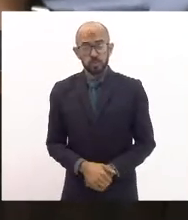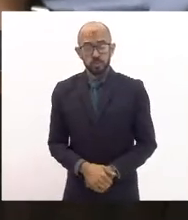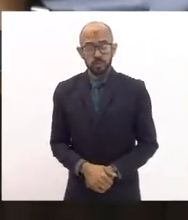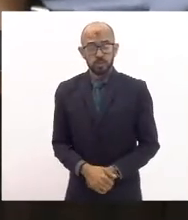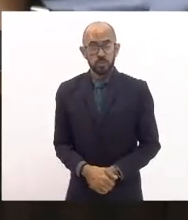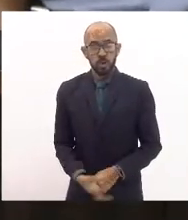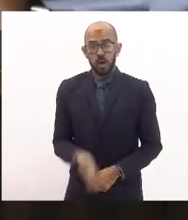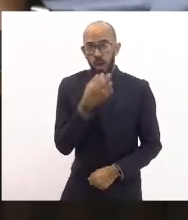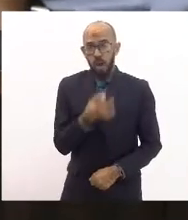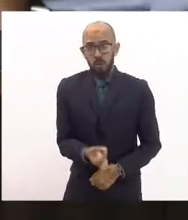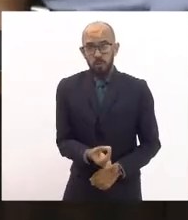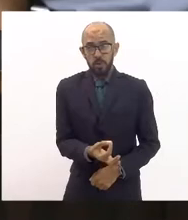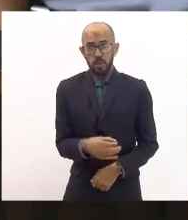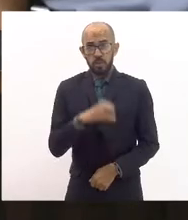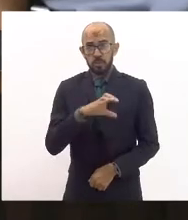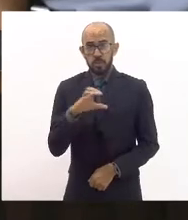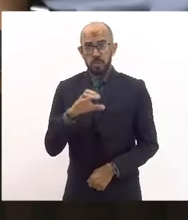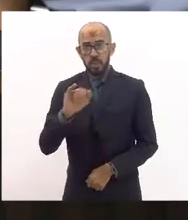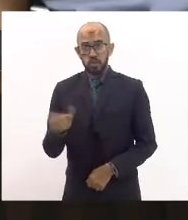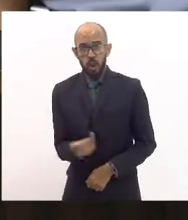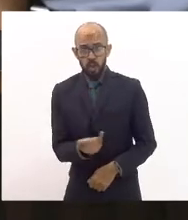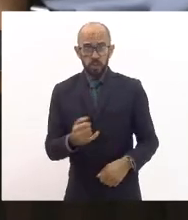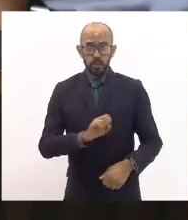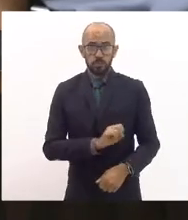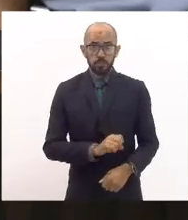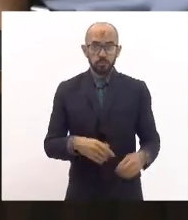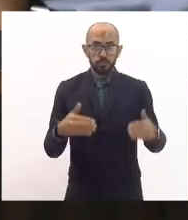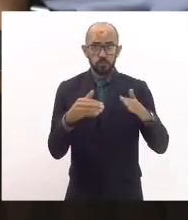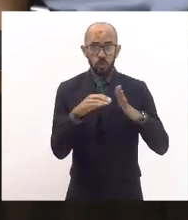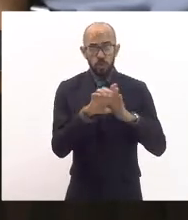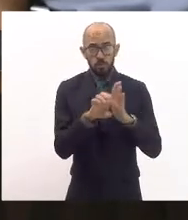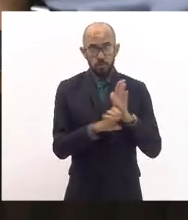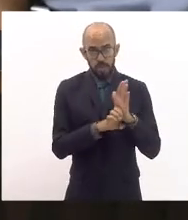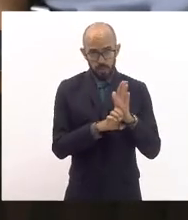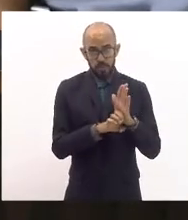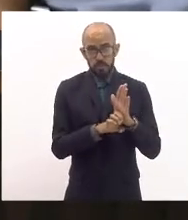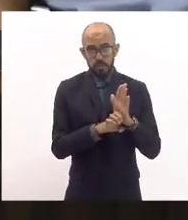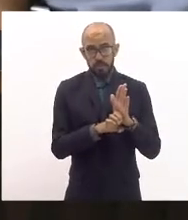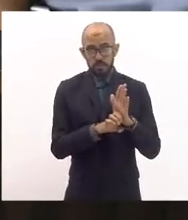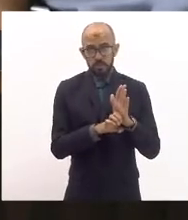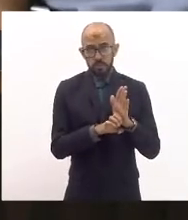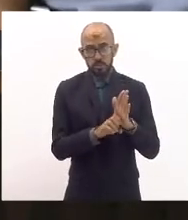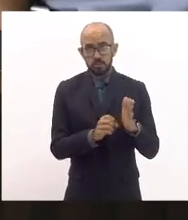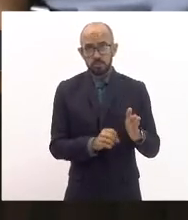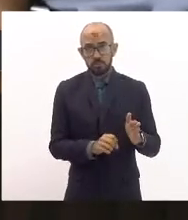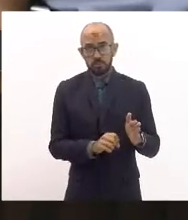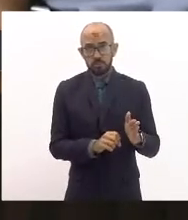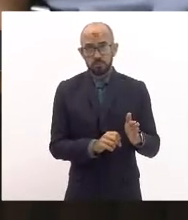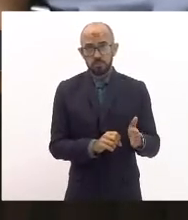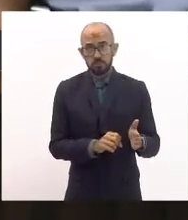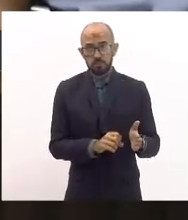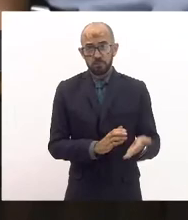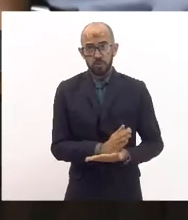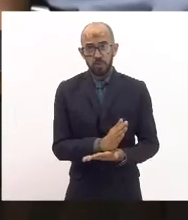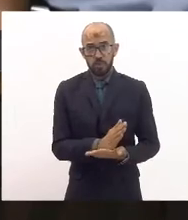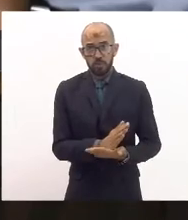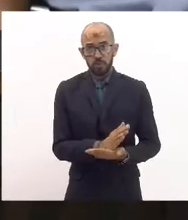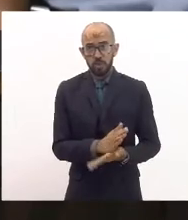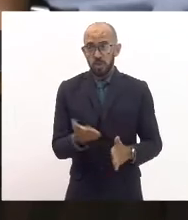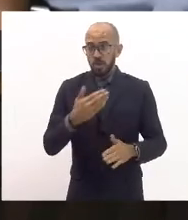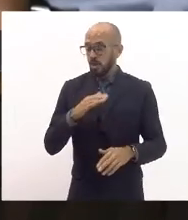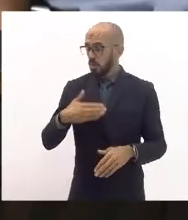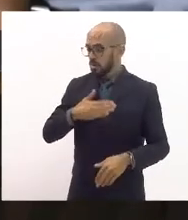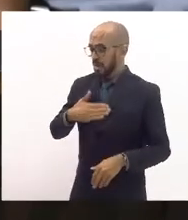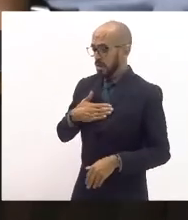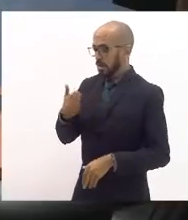pareceres da comissão de concessão Justiça pela condicionalidade com emendas de transporte Gostaria de tirar o projeto de